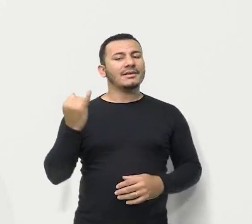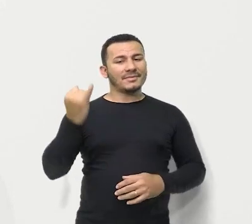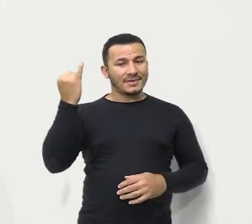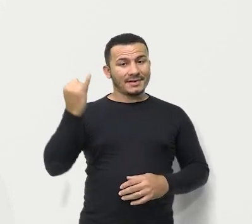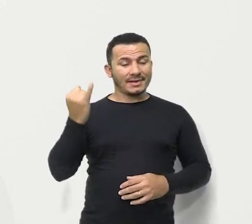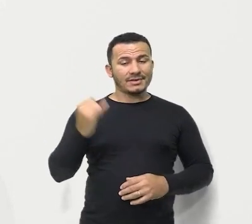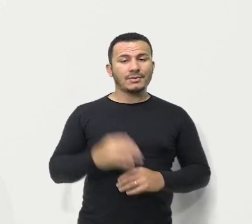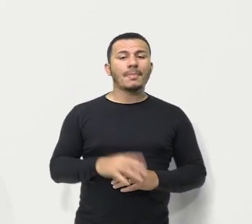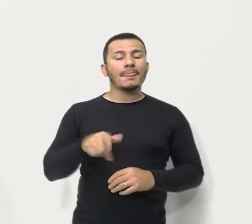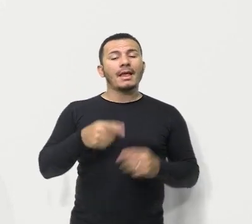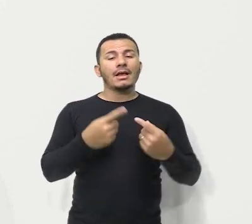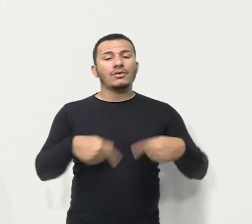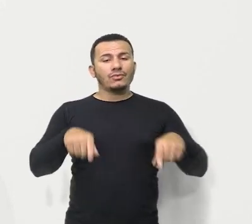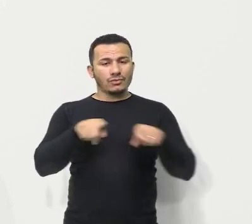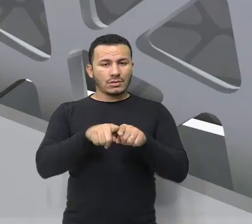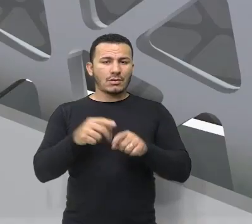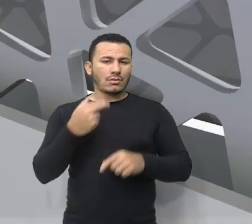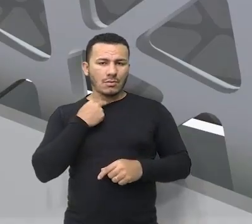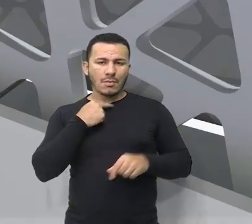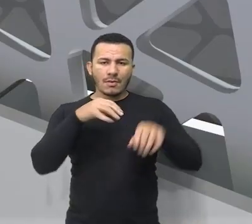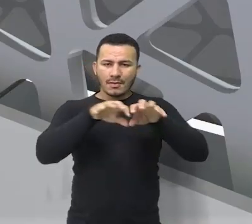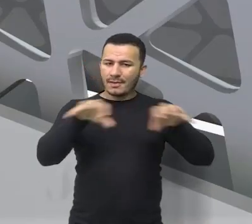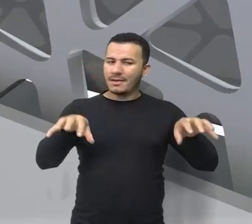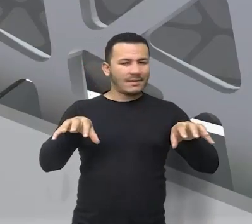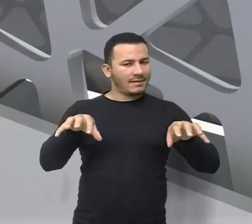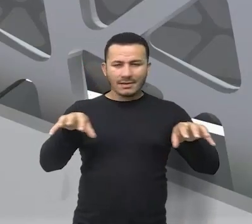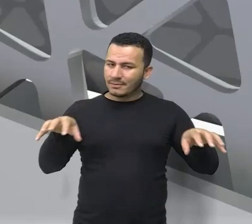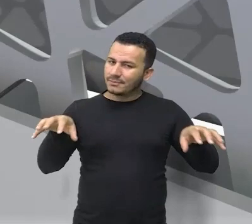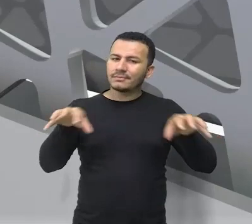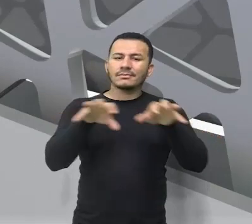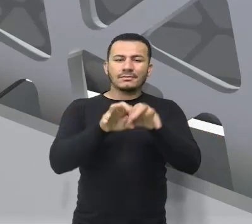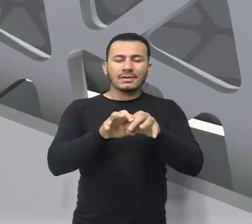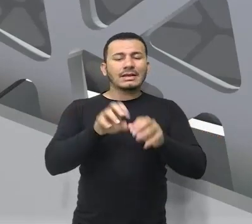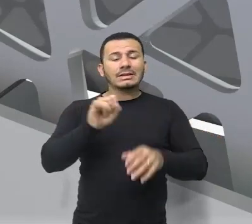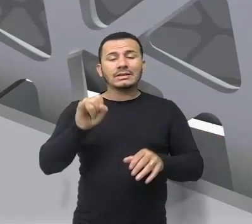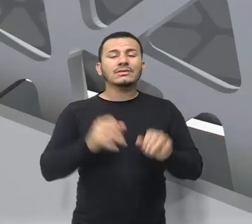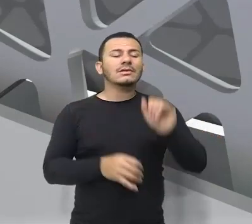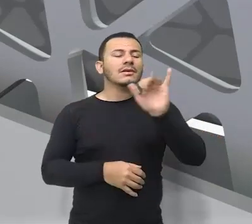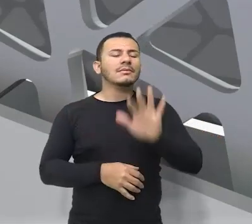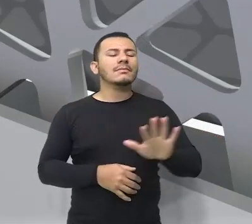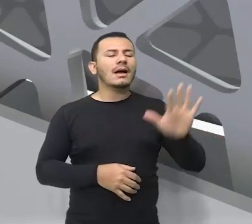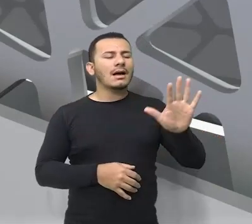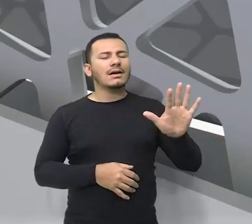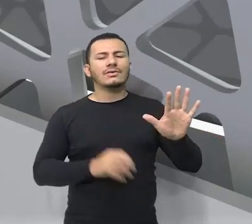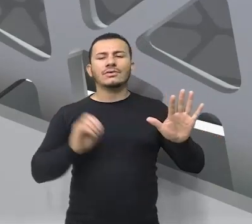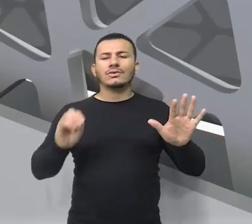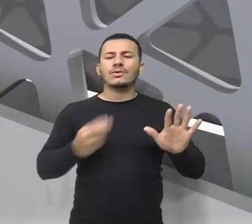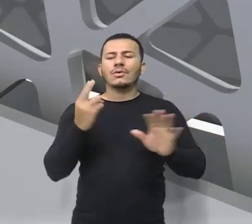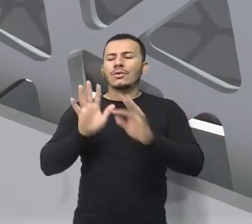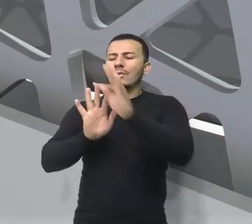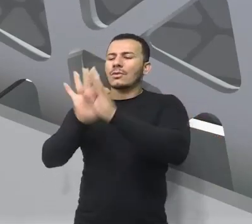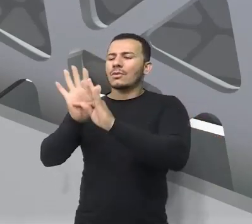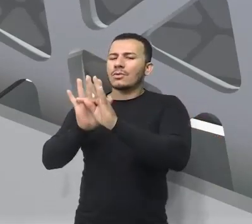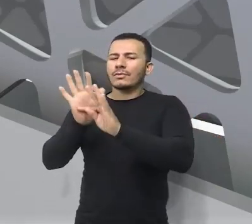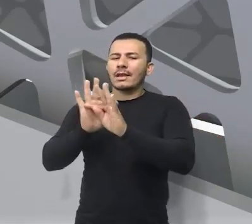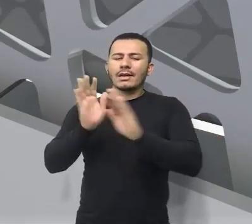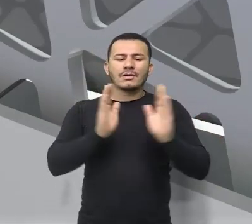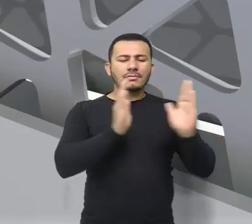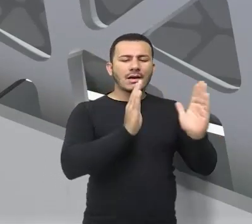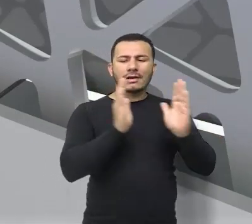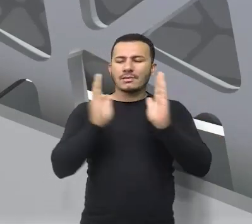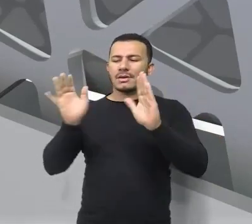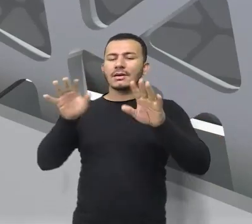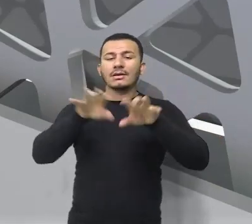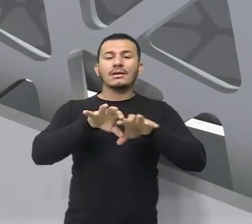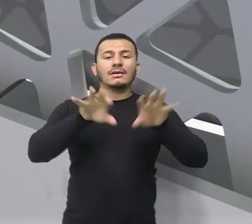a junção dos dois, não pode separar, porque vocês viram, né? Se eu pego só as imagens, ou só o texto escrito, ou só a